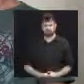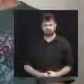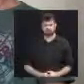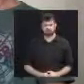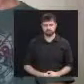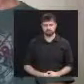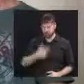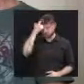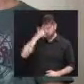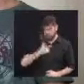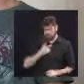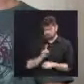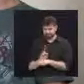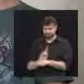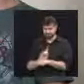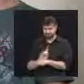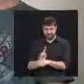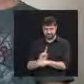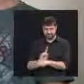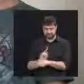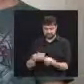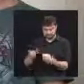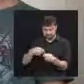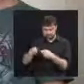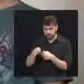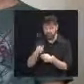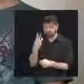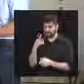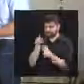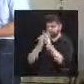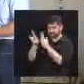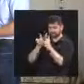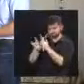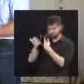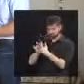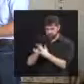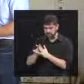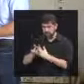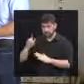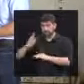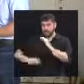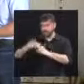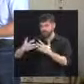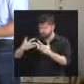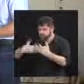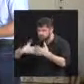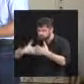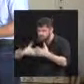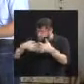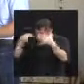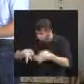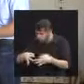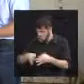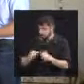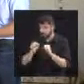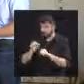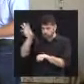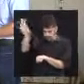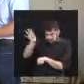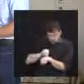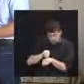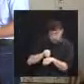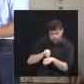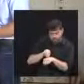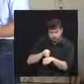Porque, como gestor, eu tenho que falar 3 perguntas. A técnica funciona? Ótimo. Pode ser